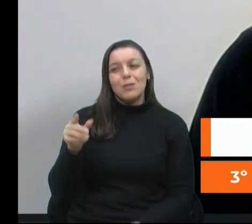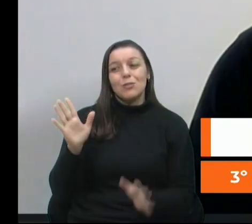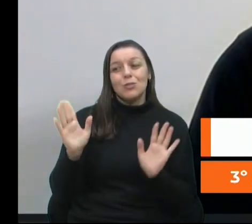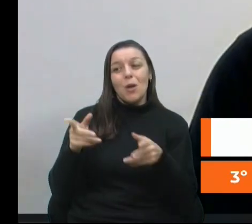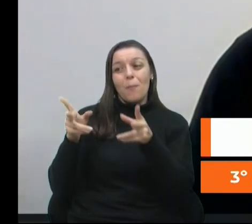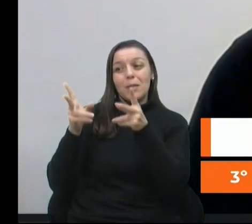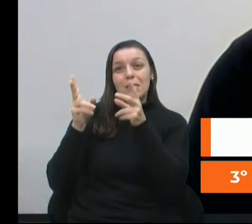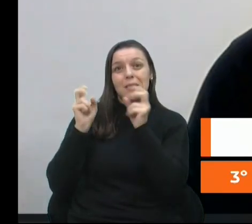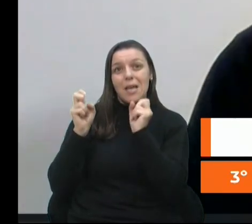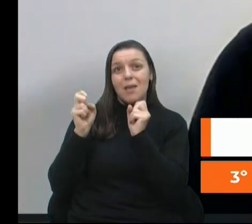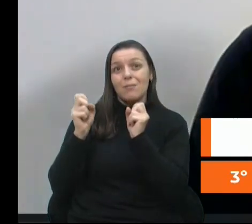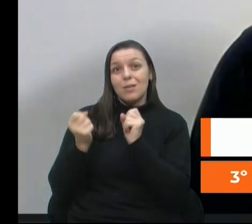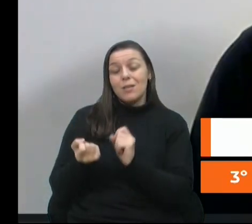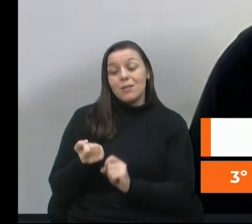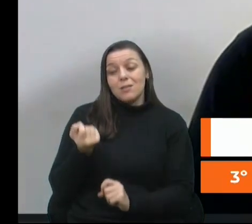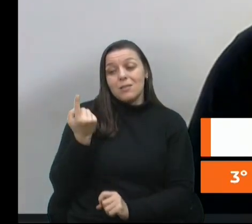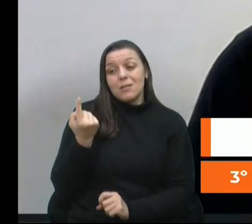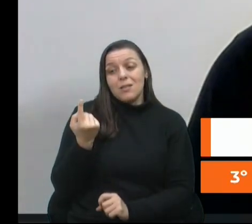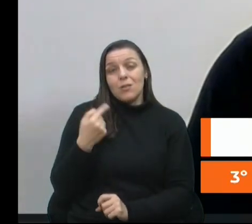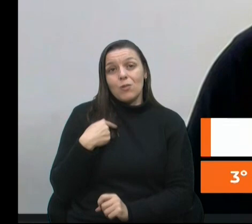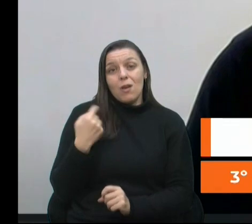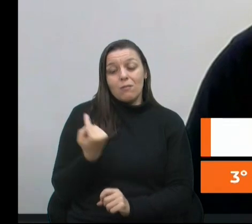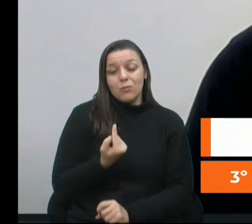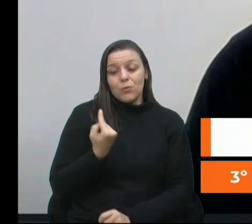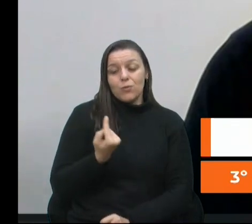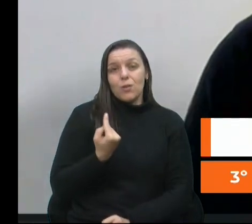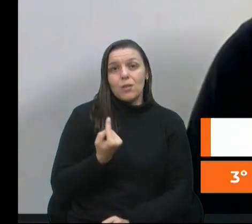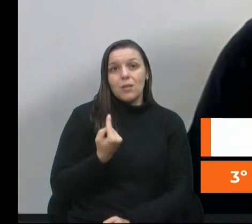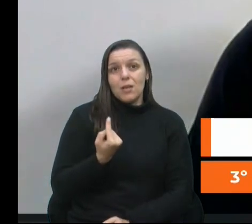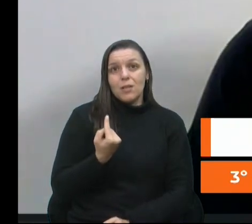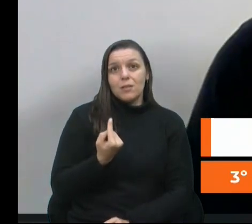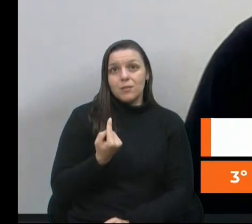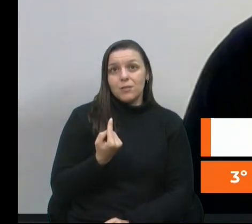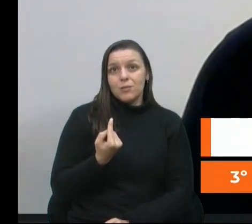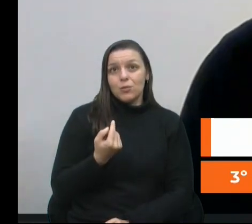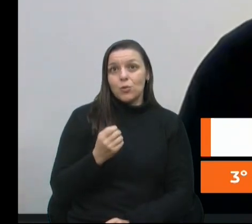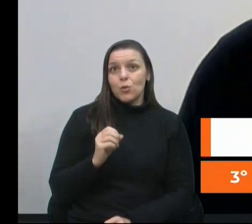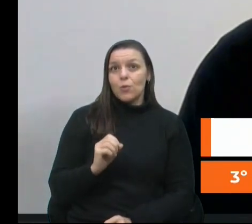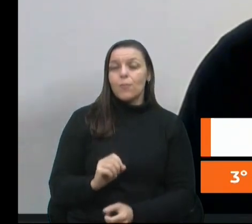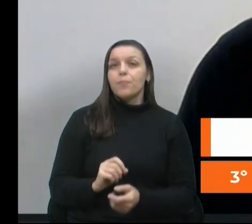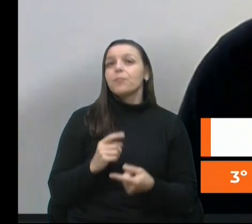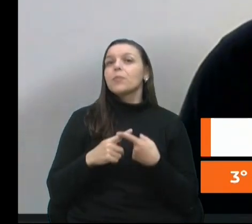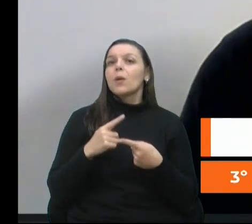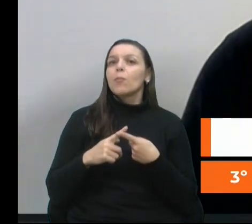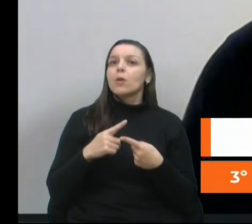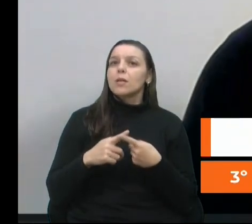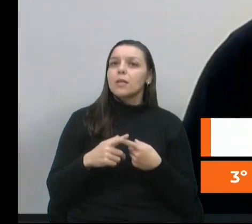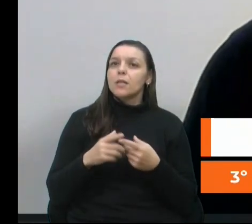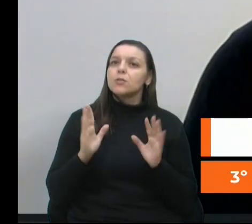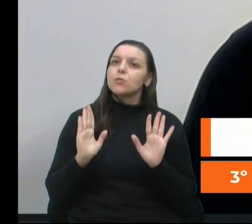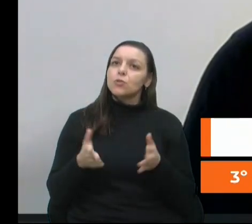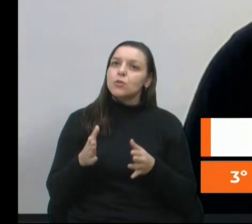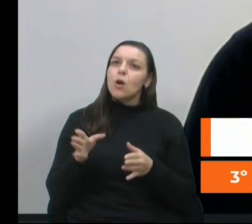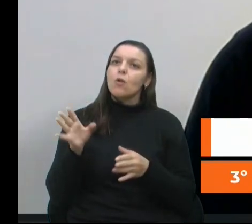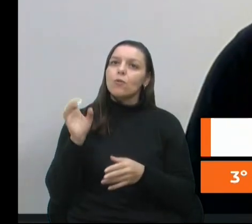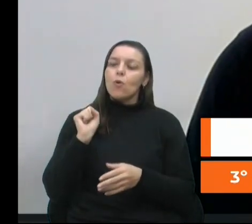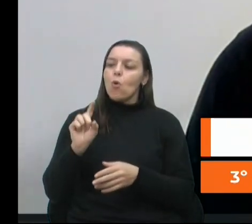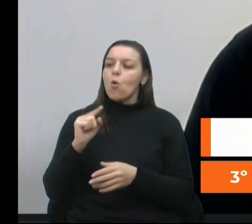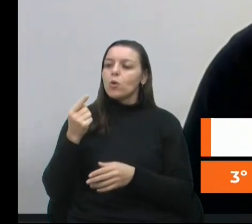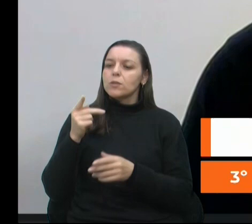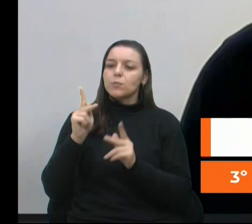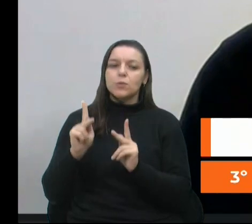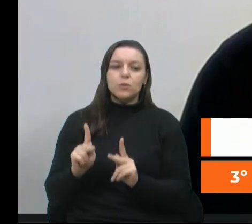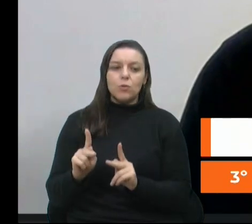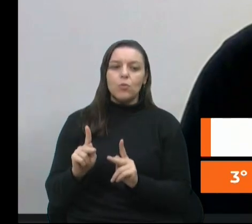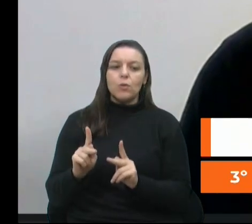enxerga a sua esquisitice como sua individualidade. Ele usa esse termo porque já ouviu outras pessoas falando e